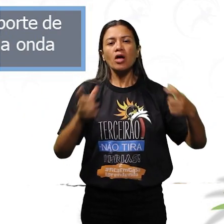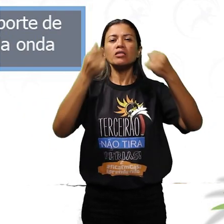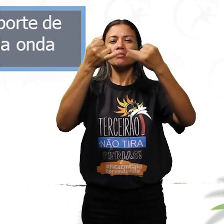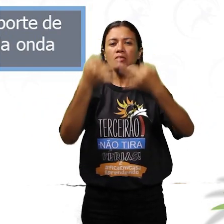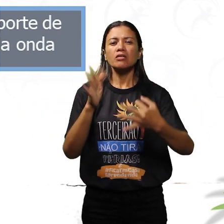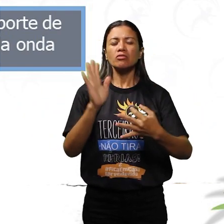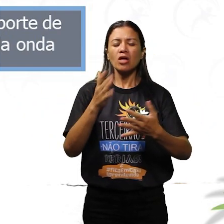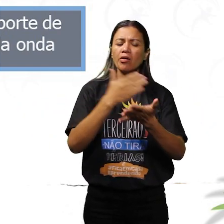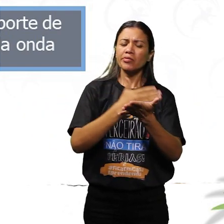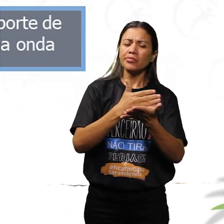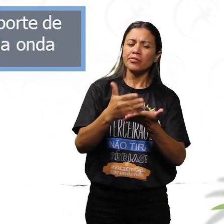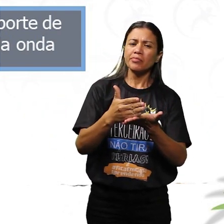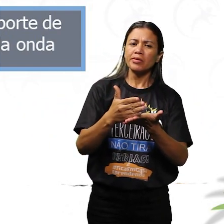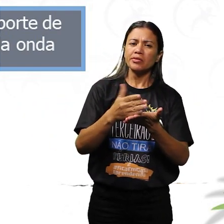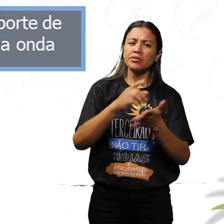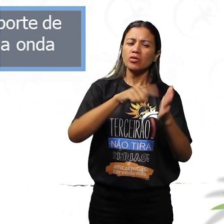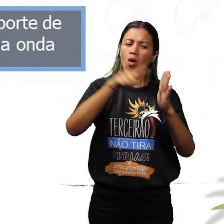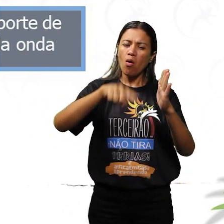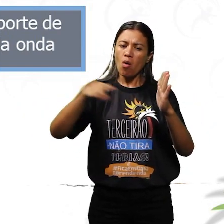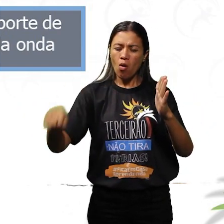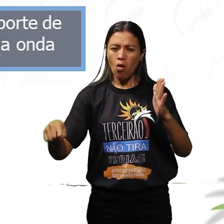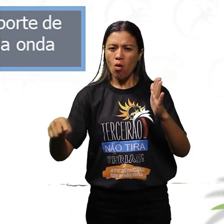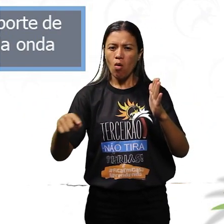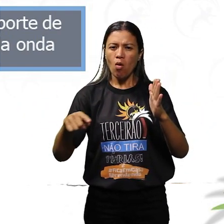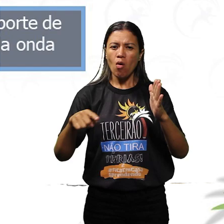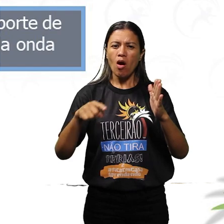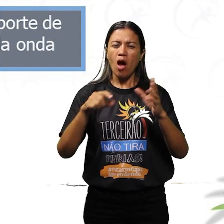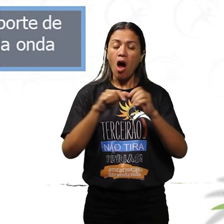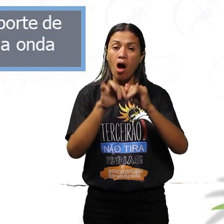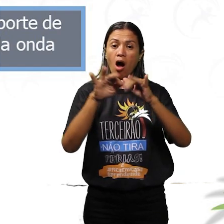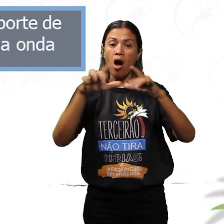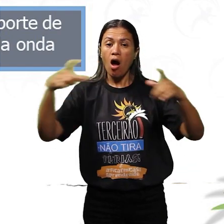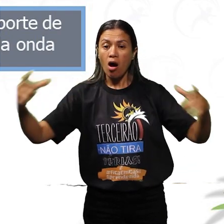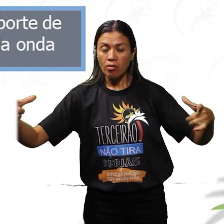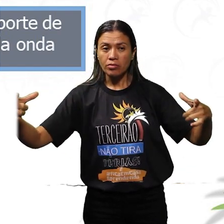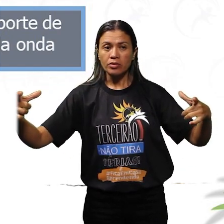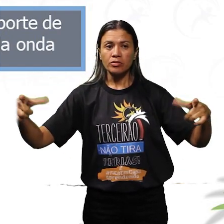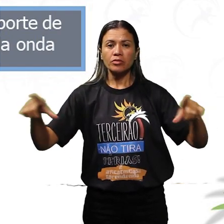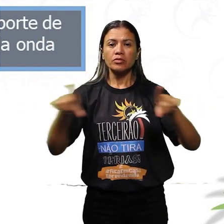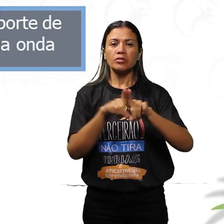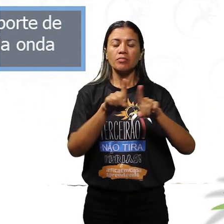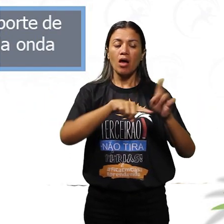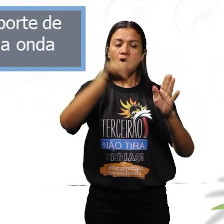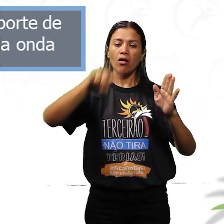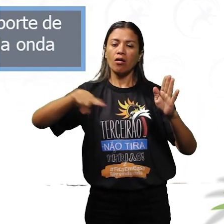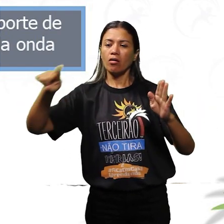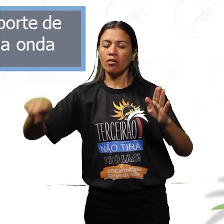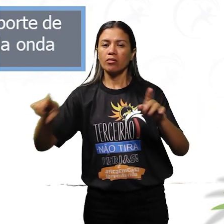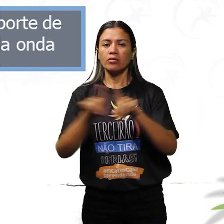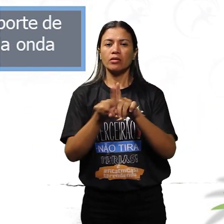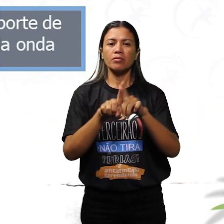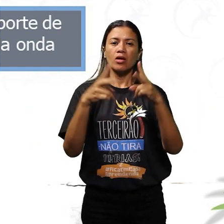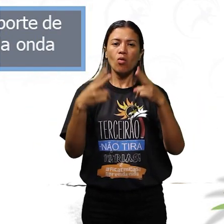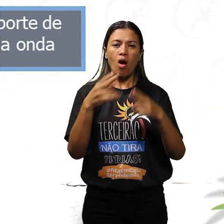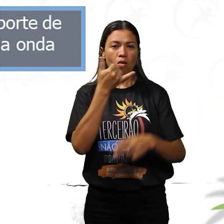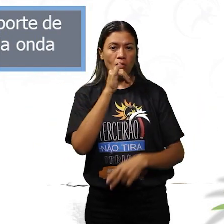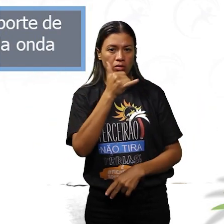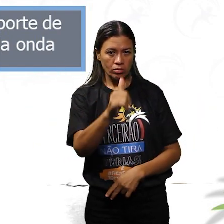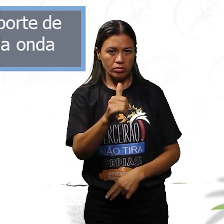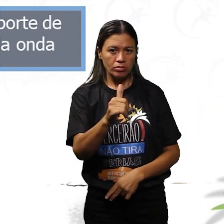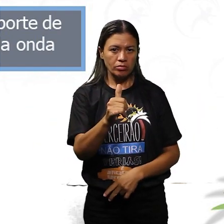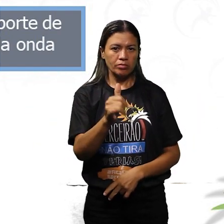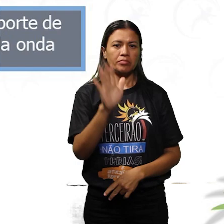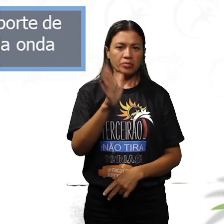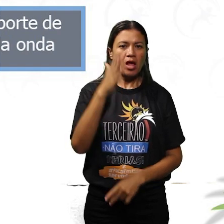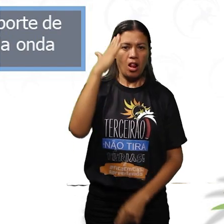lá no começo de ondas, que a amplitude, que é o buchinho que a onda faz, ela tem a ver com a energia, né?